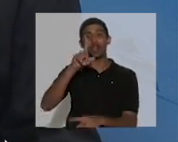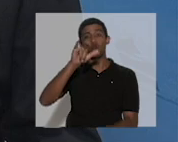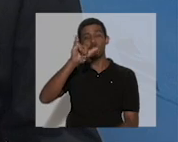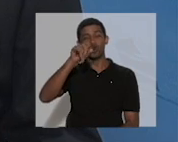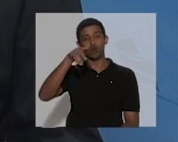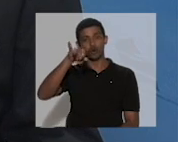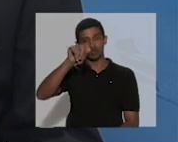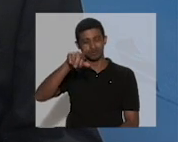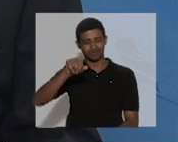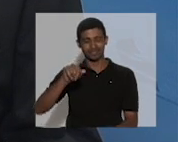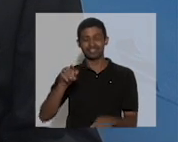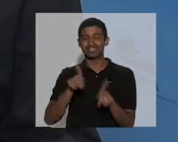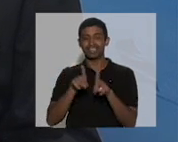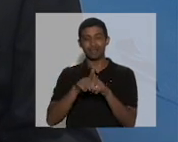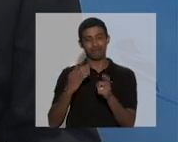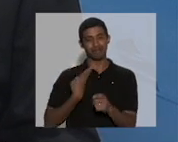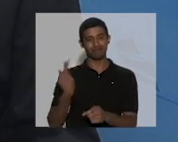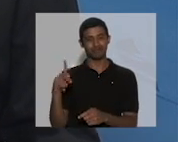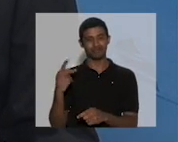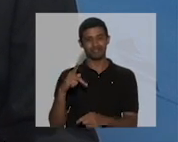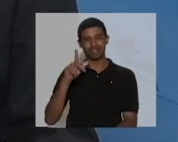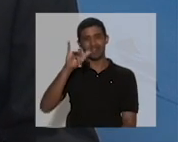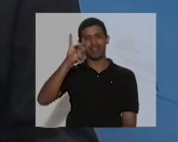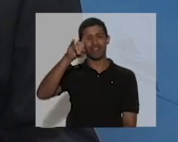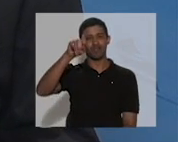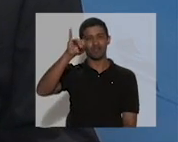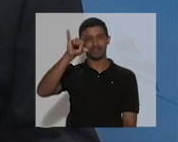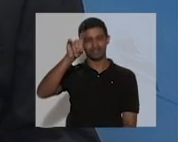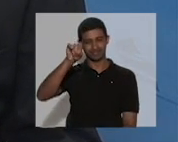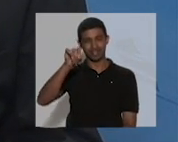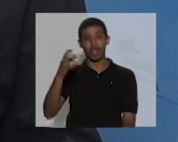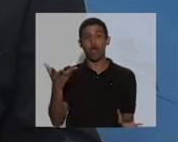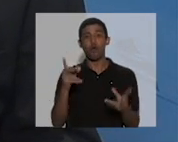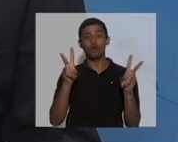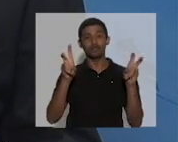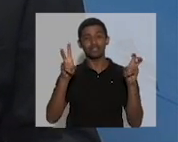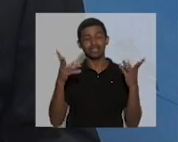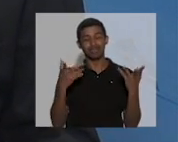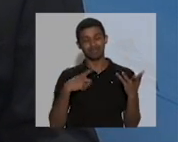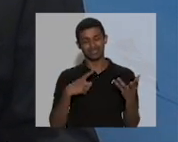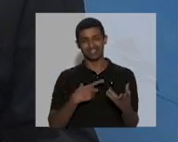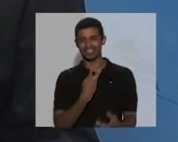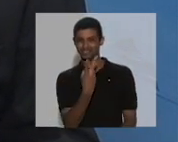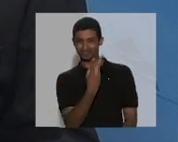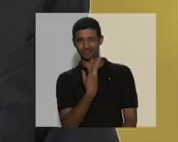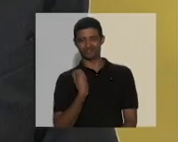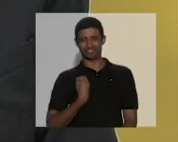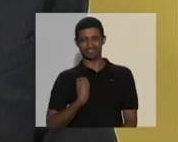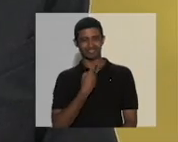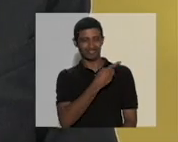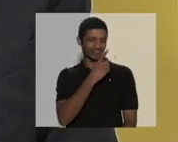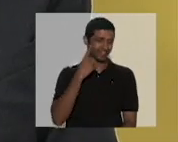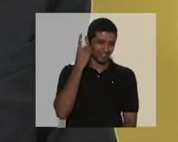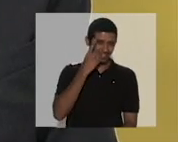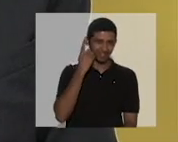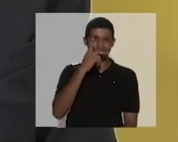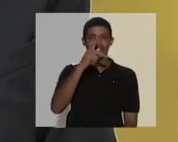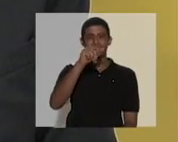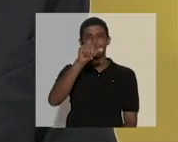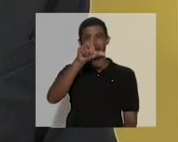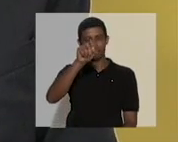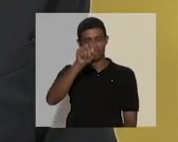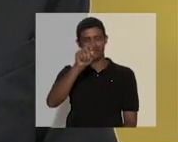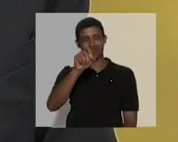Arthur Nussmann e do braço direito dele, Leonardo Griner. Para o tema, temos a presença do deputado